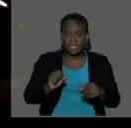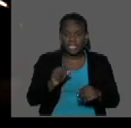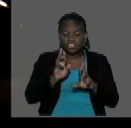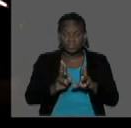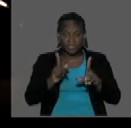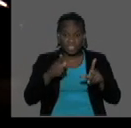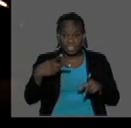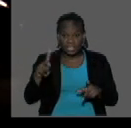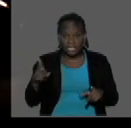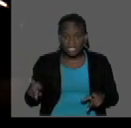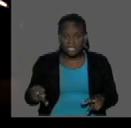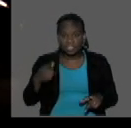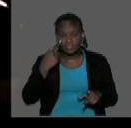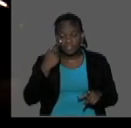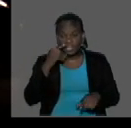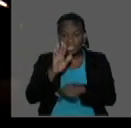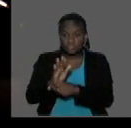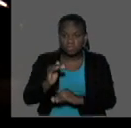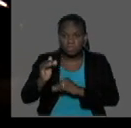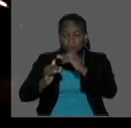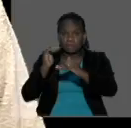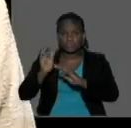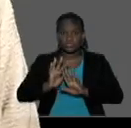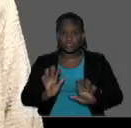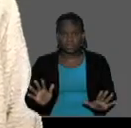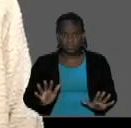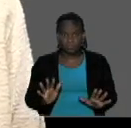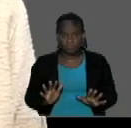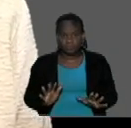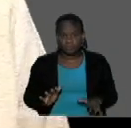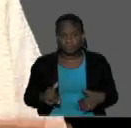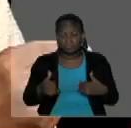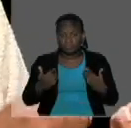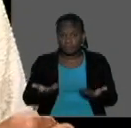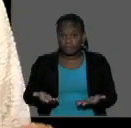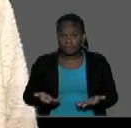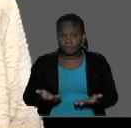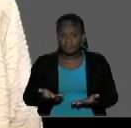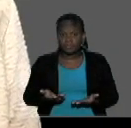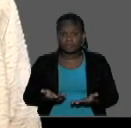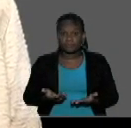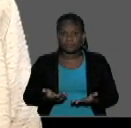pequenas diferenças e as potencialize. E isso